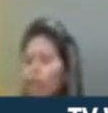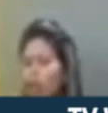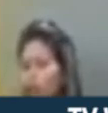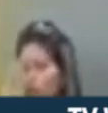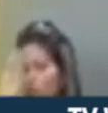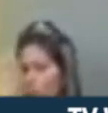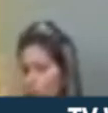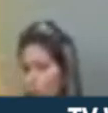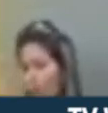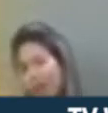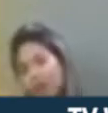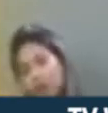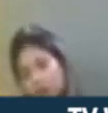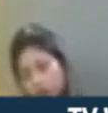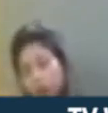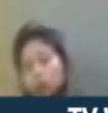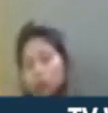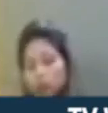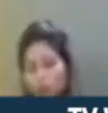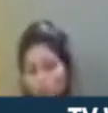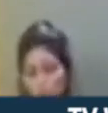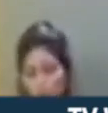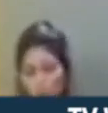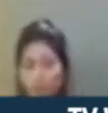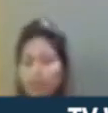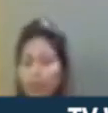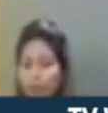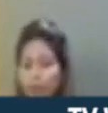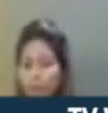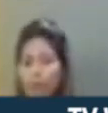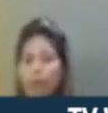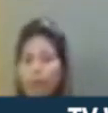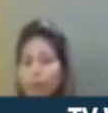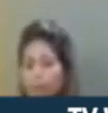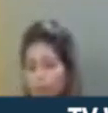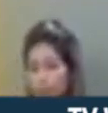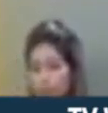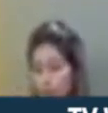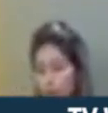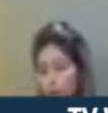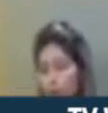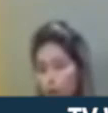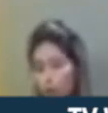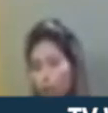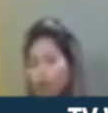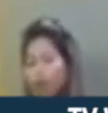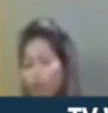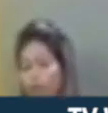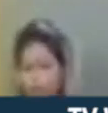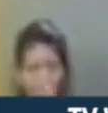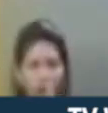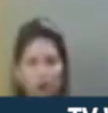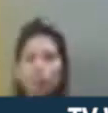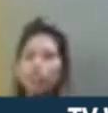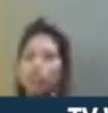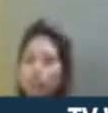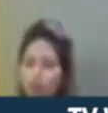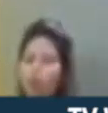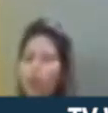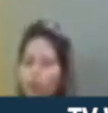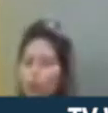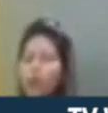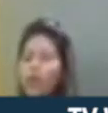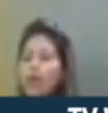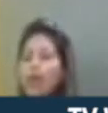para o SUS, mas também para a saúde complementar, assim como também para qualquer outro tipo de atendimento particular. E eu reputo